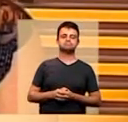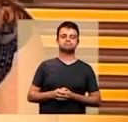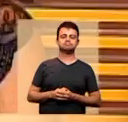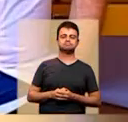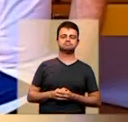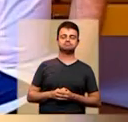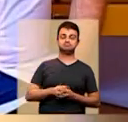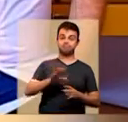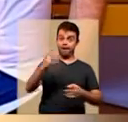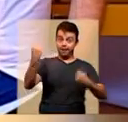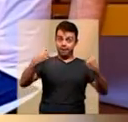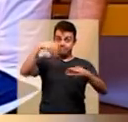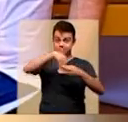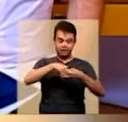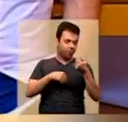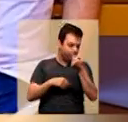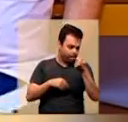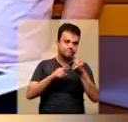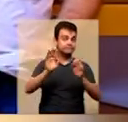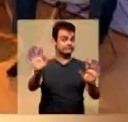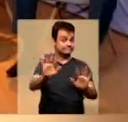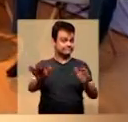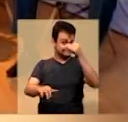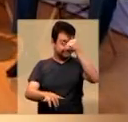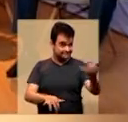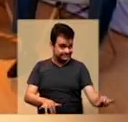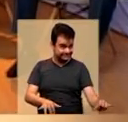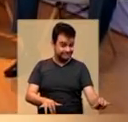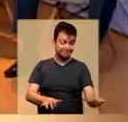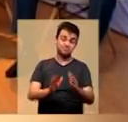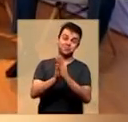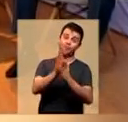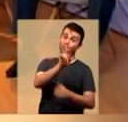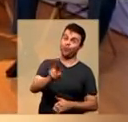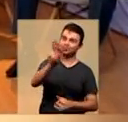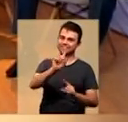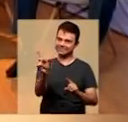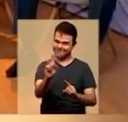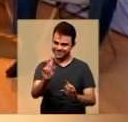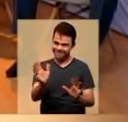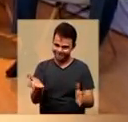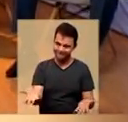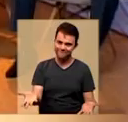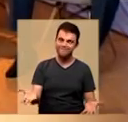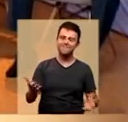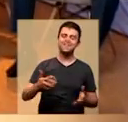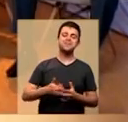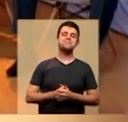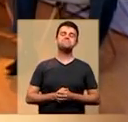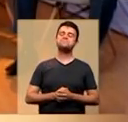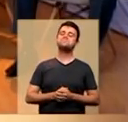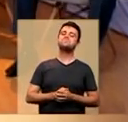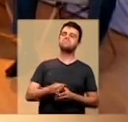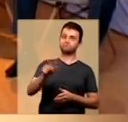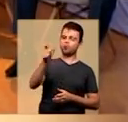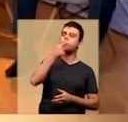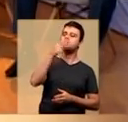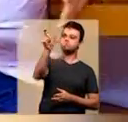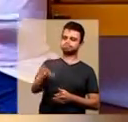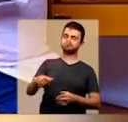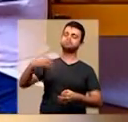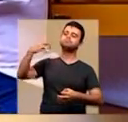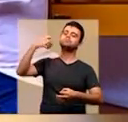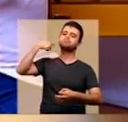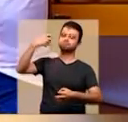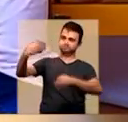www.apatru.org.br. Mas nunca usando no carro. Exatamente. Não usar no carro. Sem dirigir. Não usar no carro. Ô, doutor Zé,